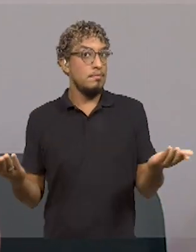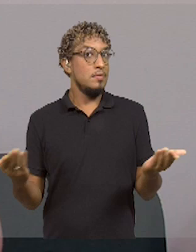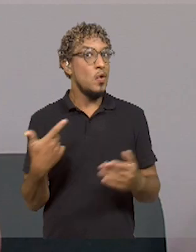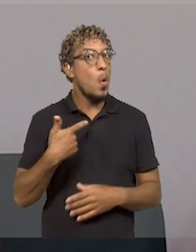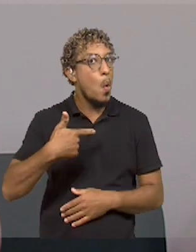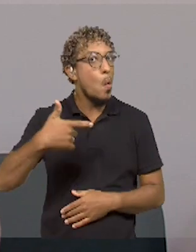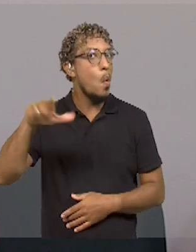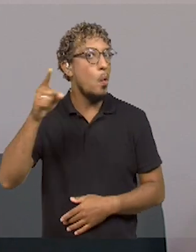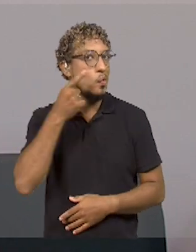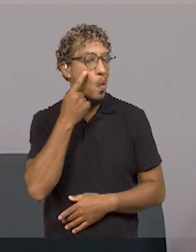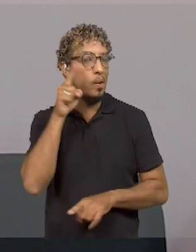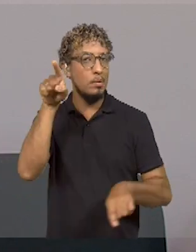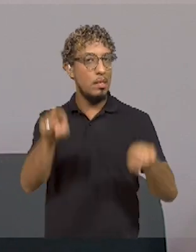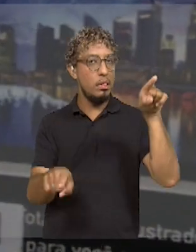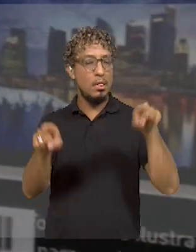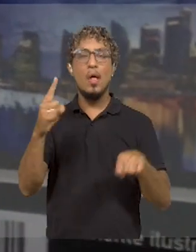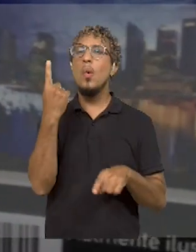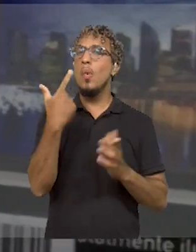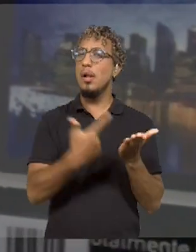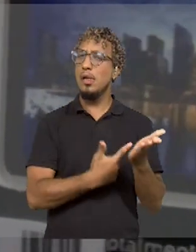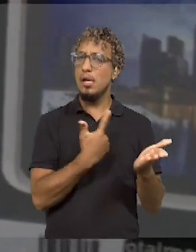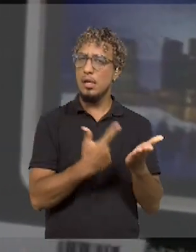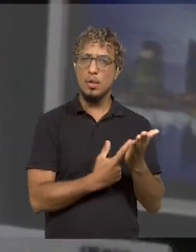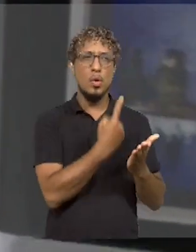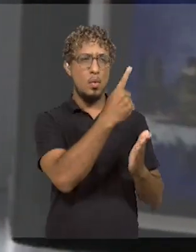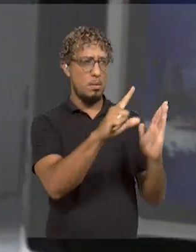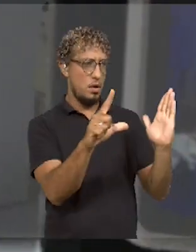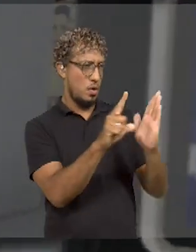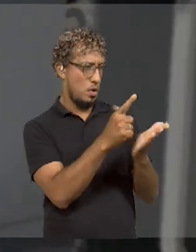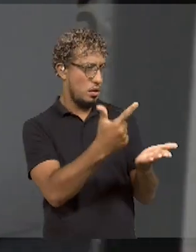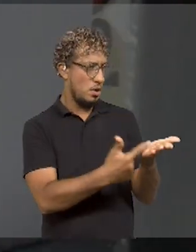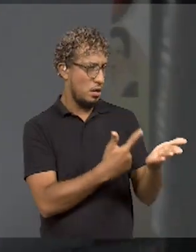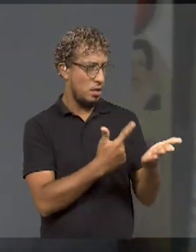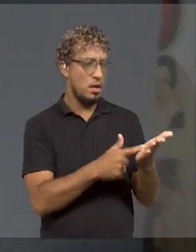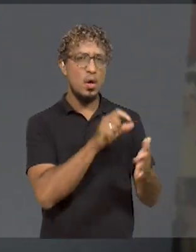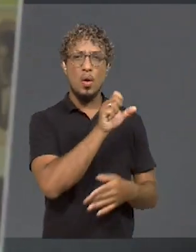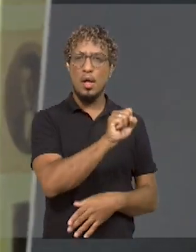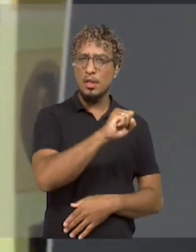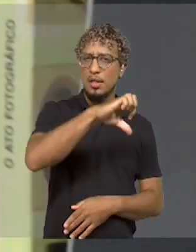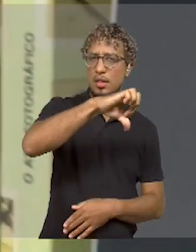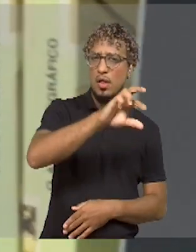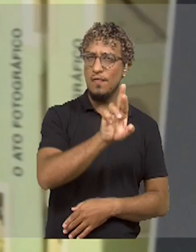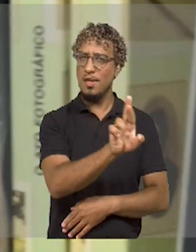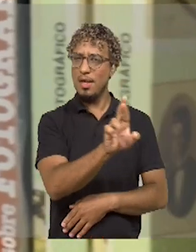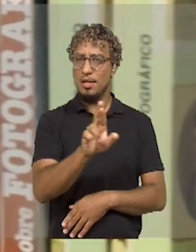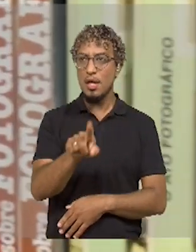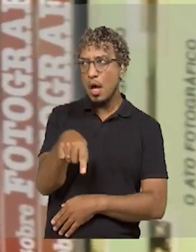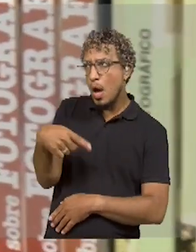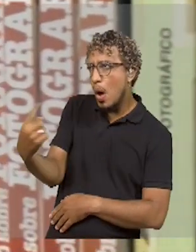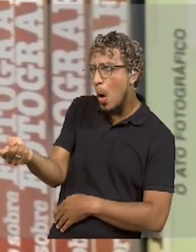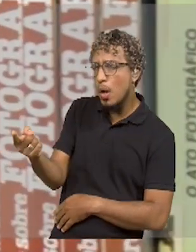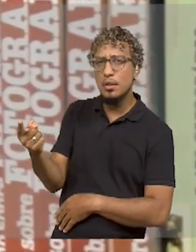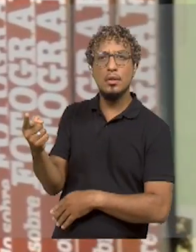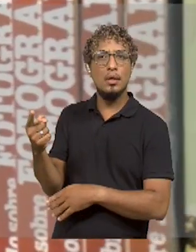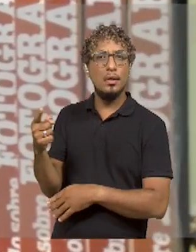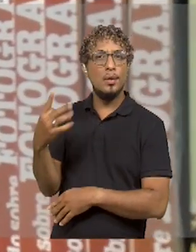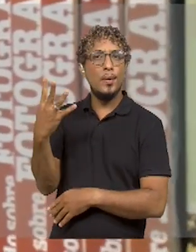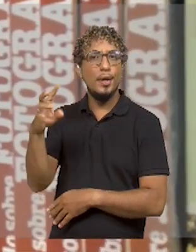com grande variação foi um livro. Em uma livraria, R$ 89,00. Em outra,